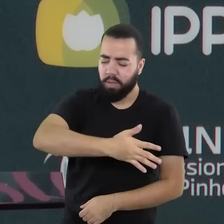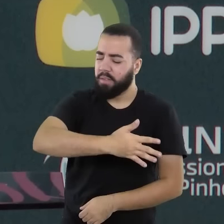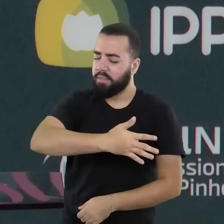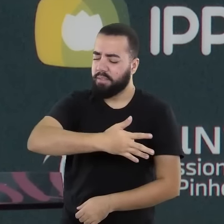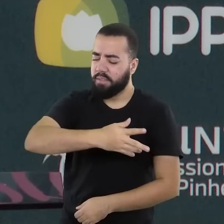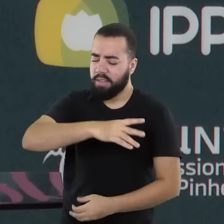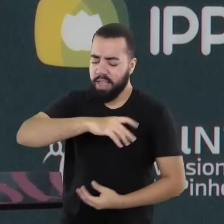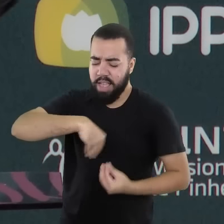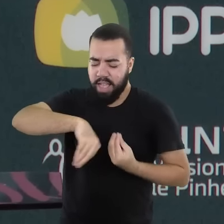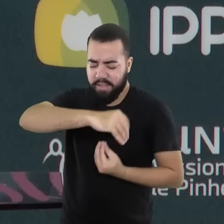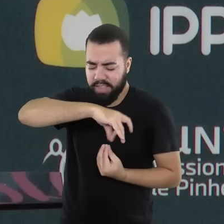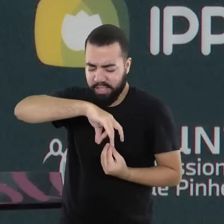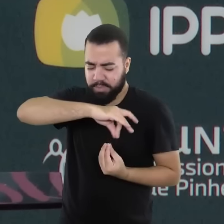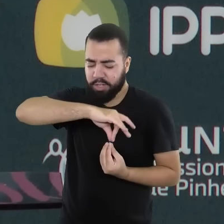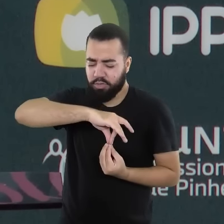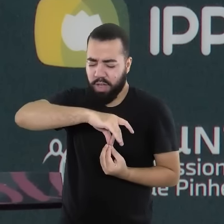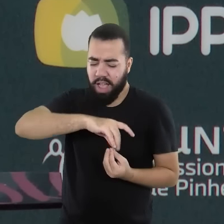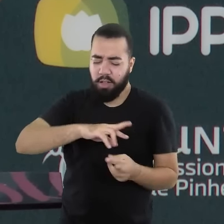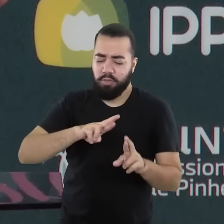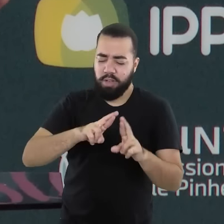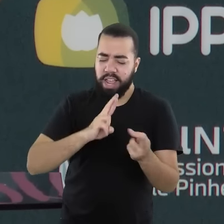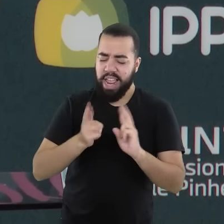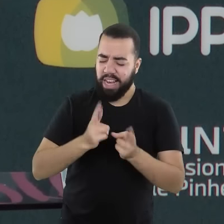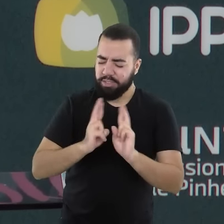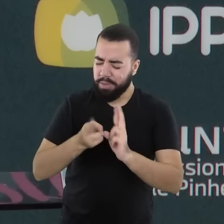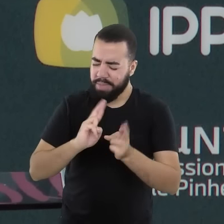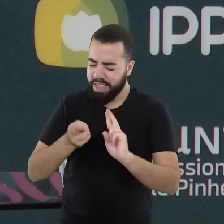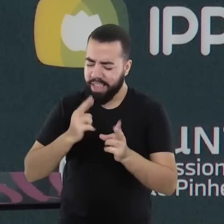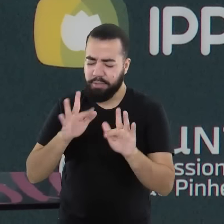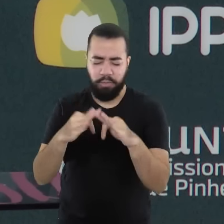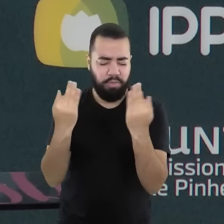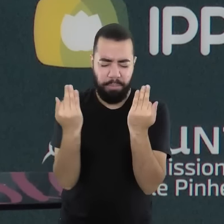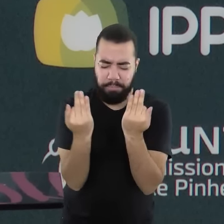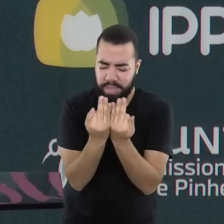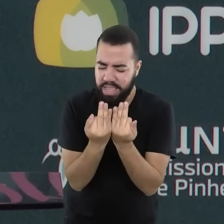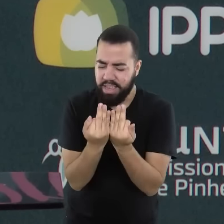espiritual, relacional, familiar.